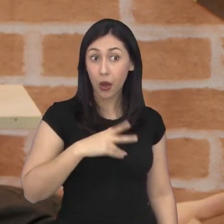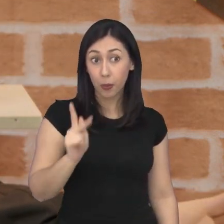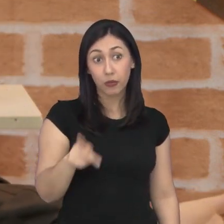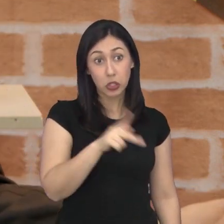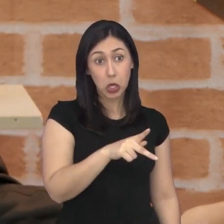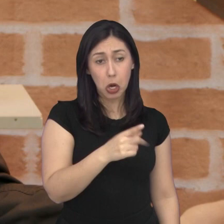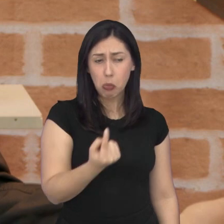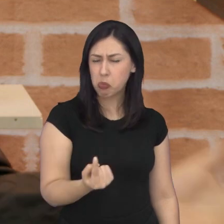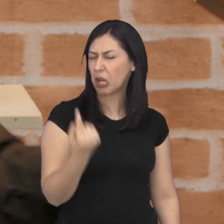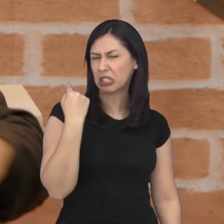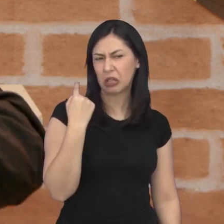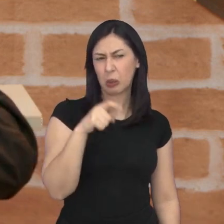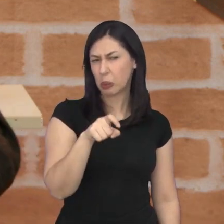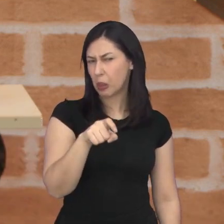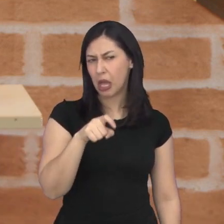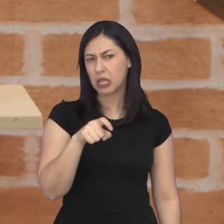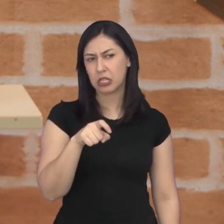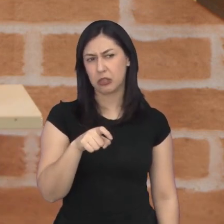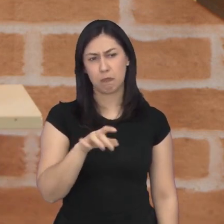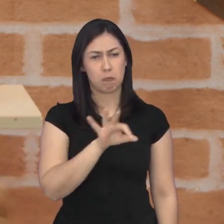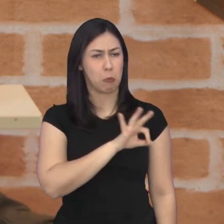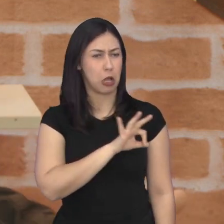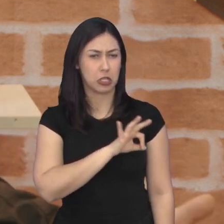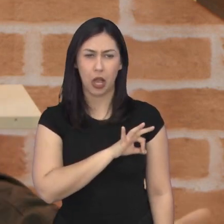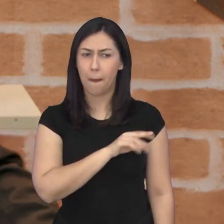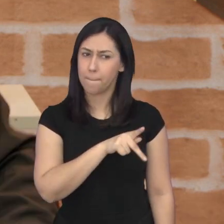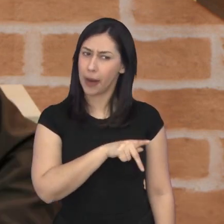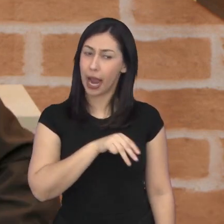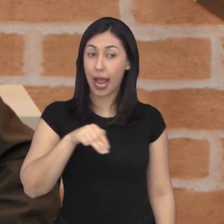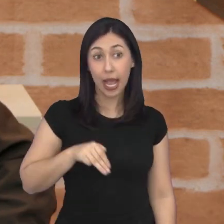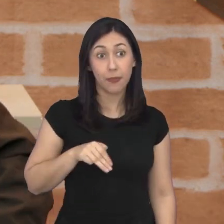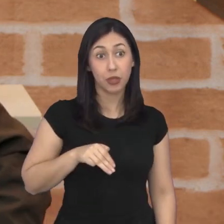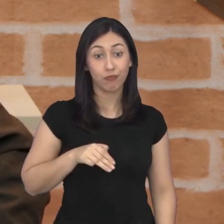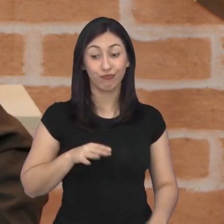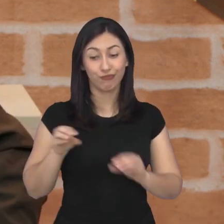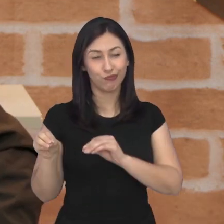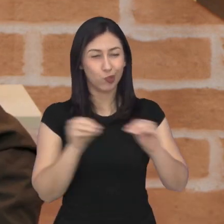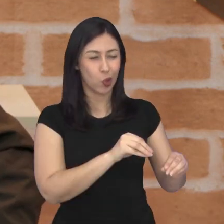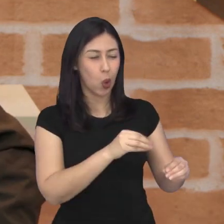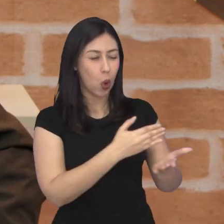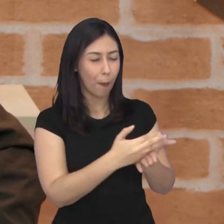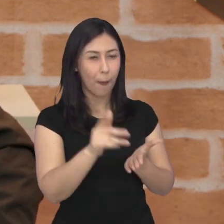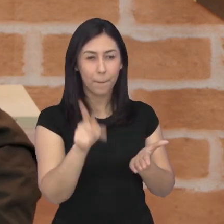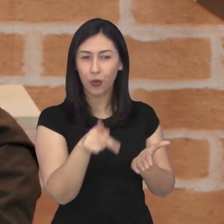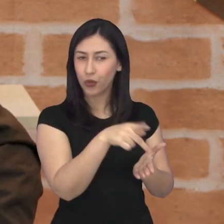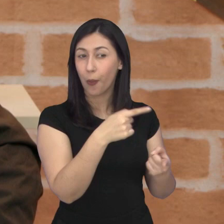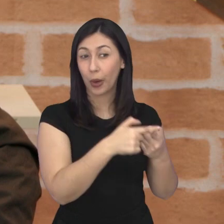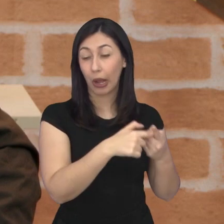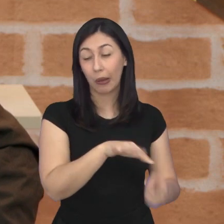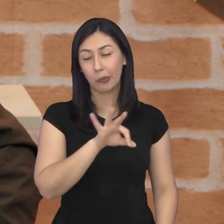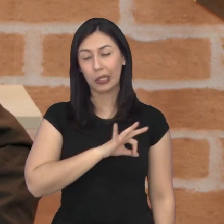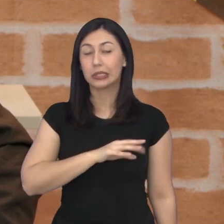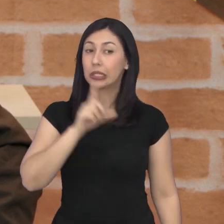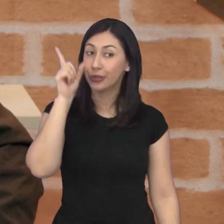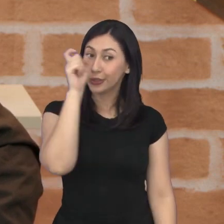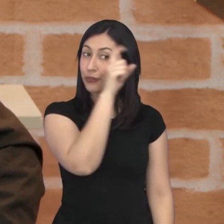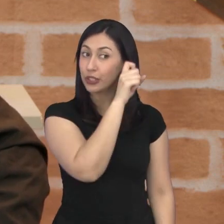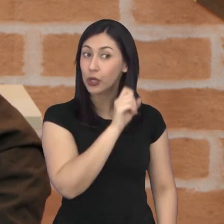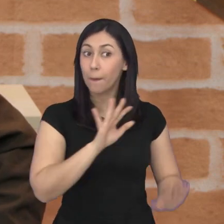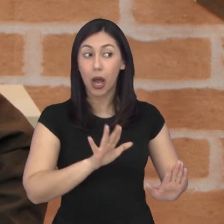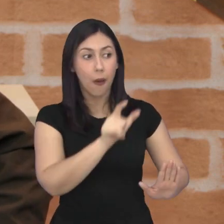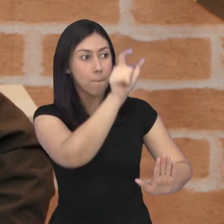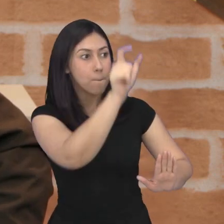ex-policial militar e foi para a sala de aula porque é muito árduo, né? É uma profissão muito desafiadora e tal. Ele é uma pessoa extremamente simples e